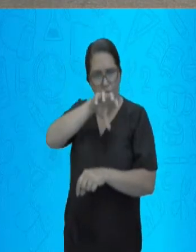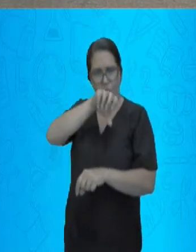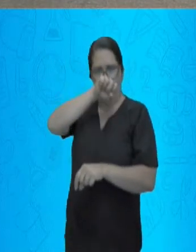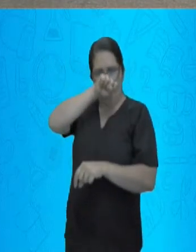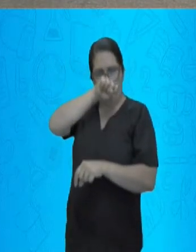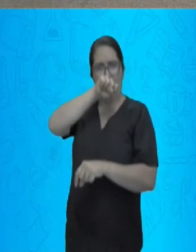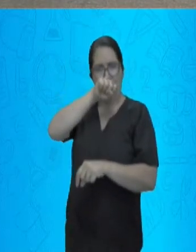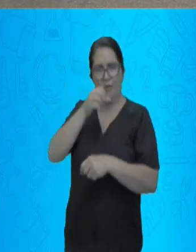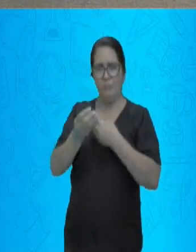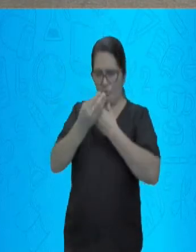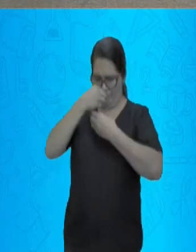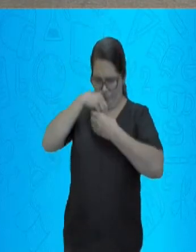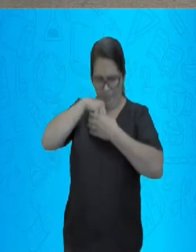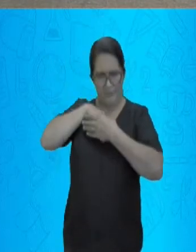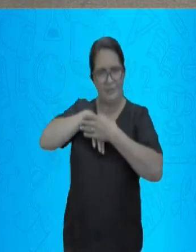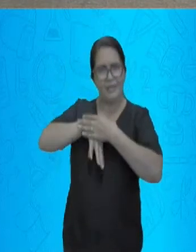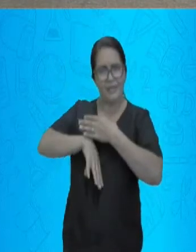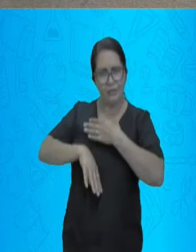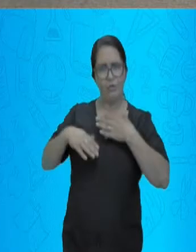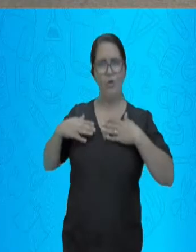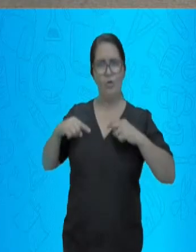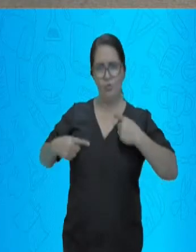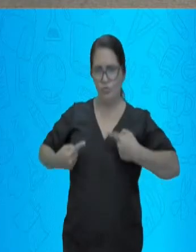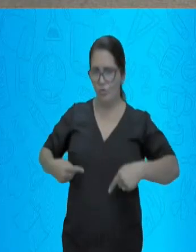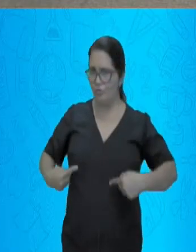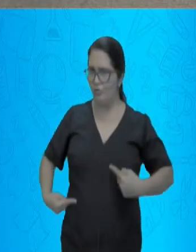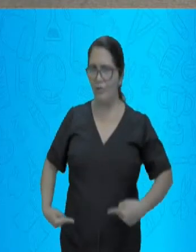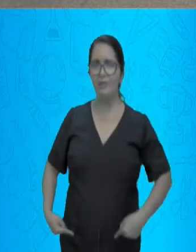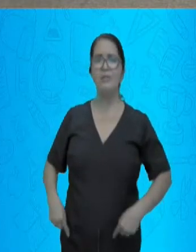Então, voltamos aqui para a parte química,